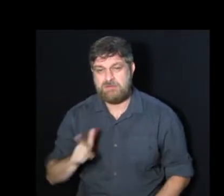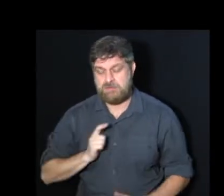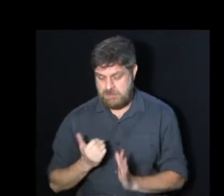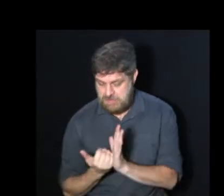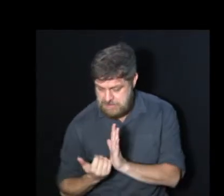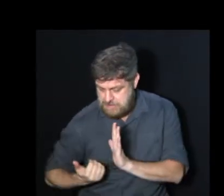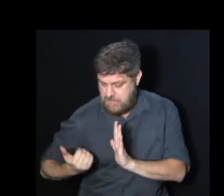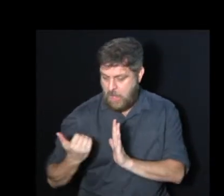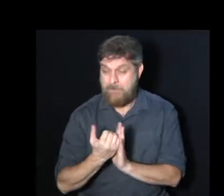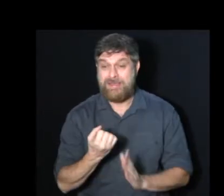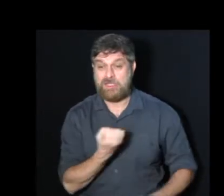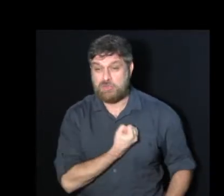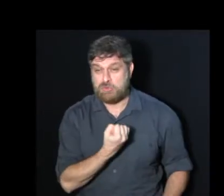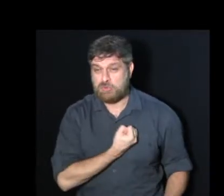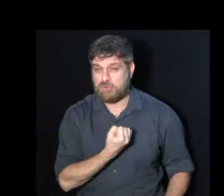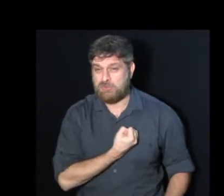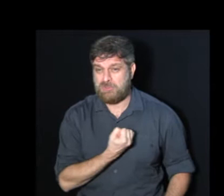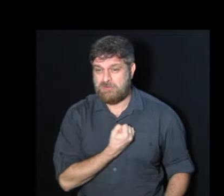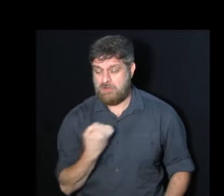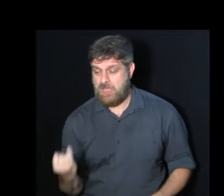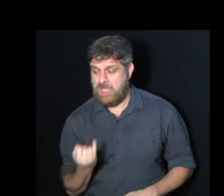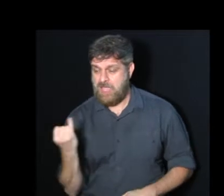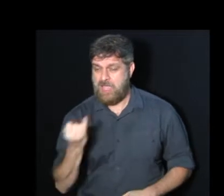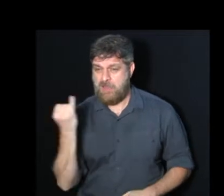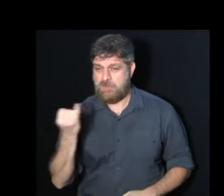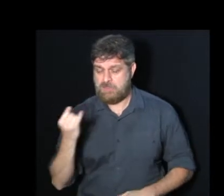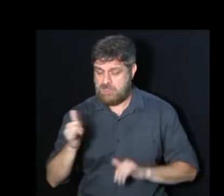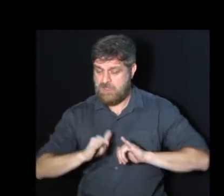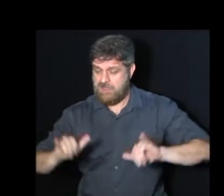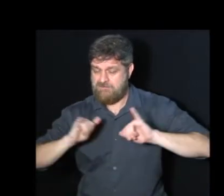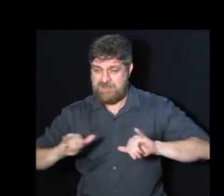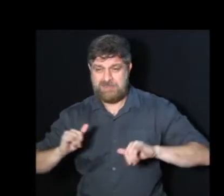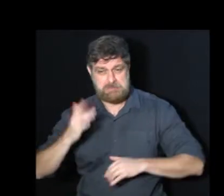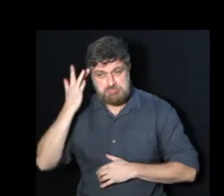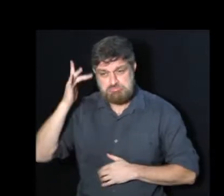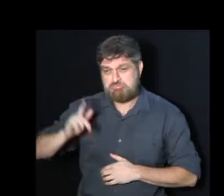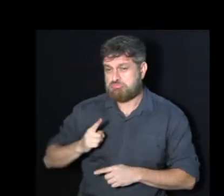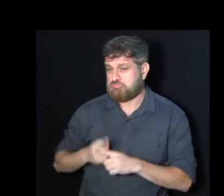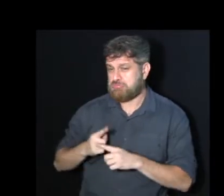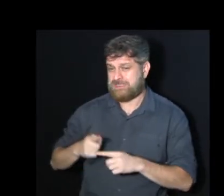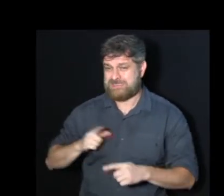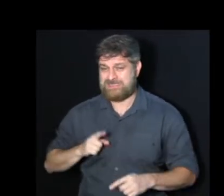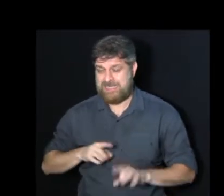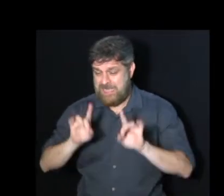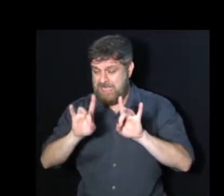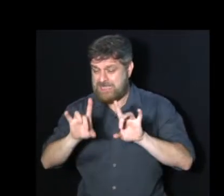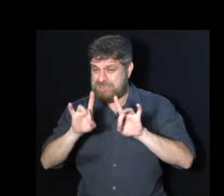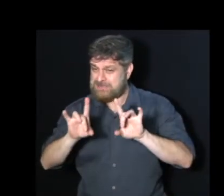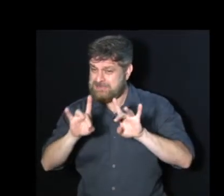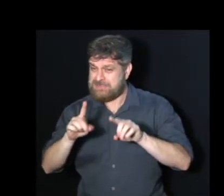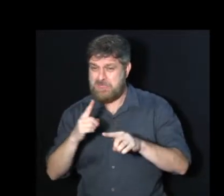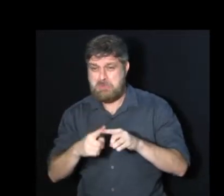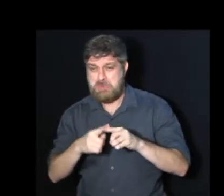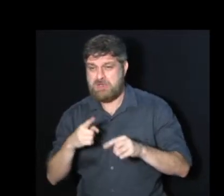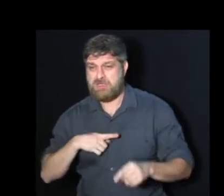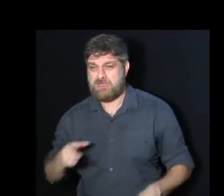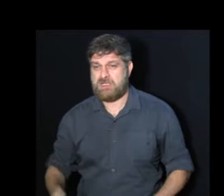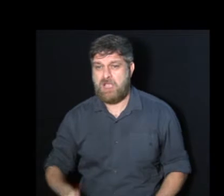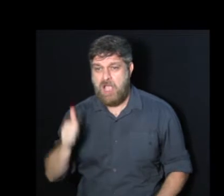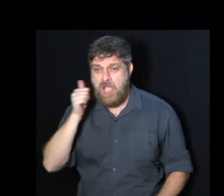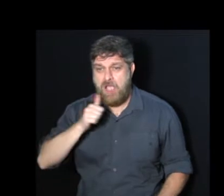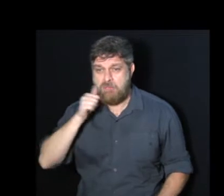aumentos, é importante destacar que não sabemos se é um aumento específico pela maior quantidade de